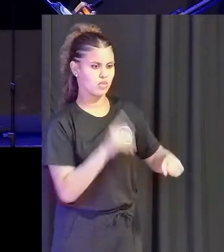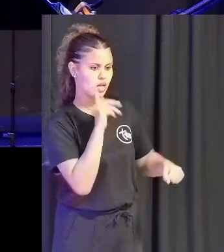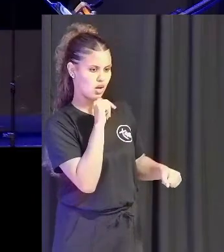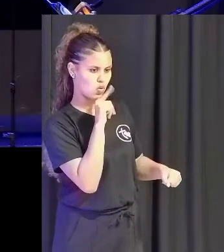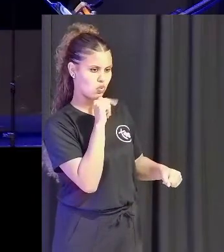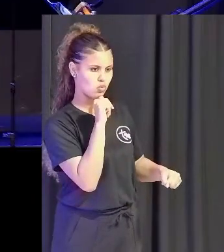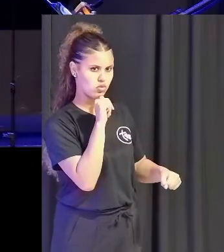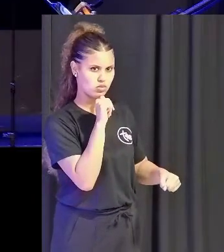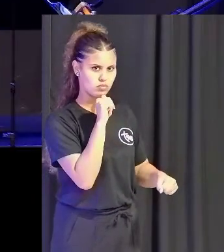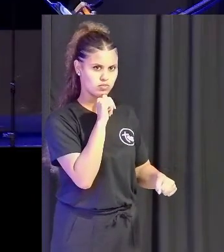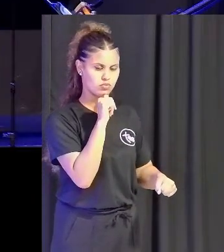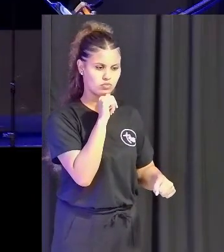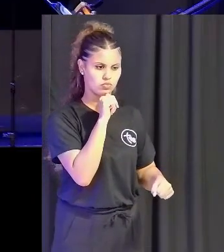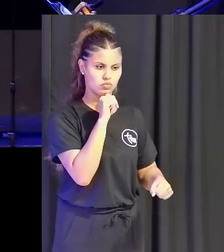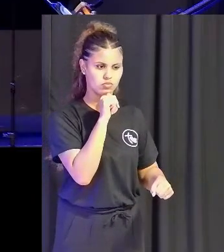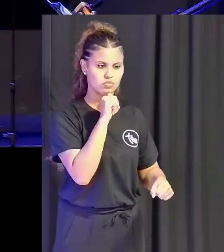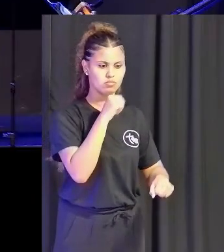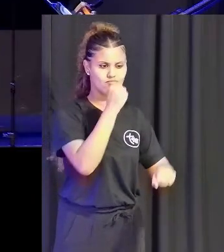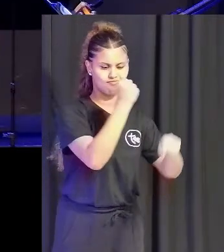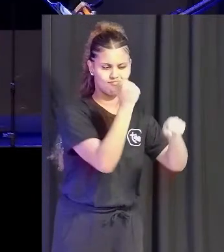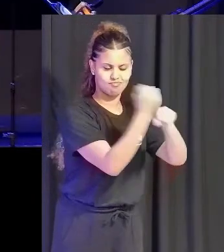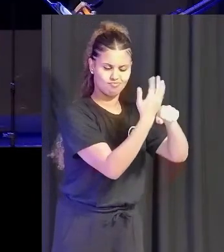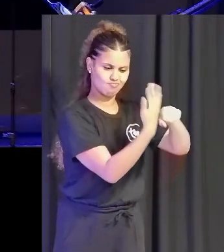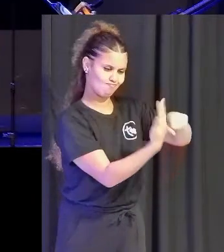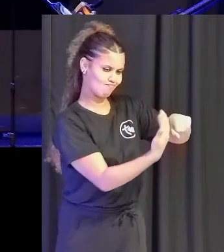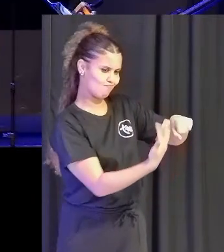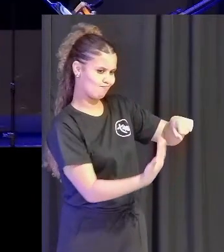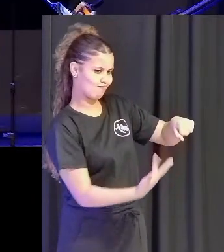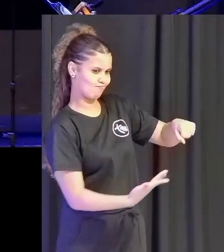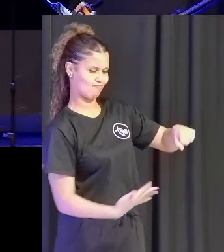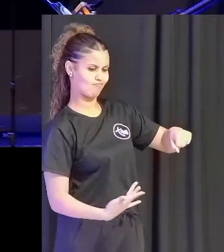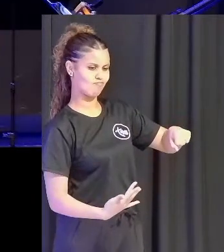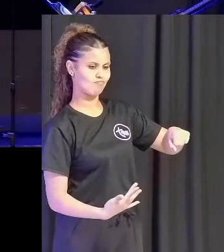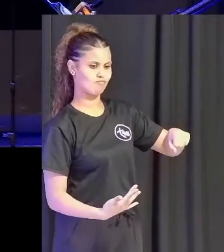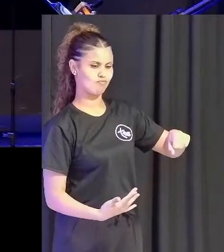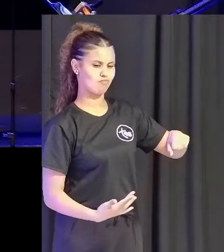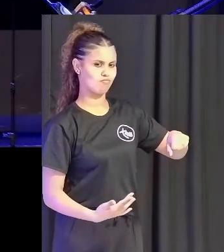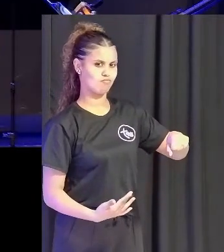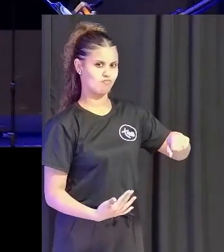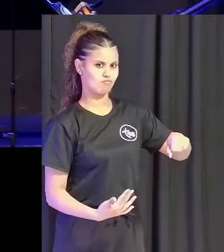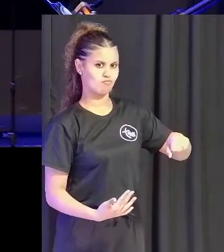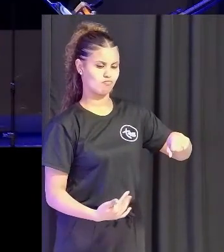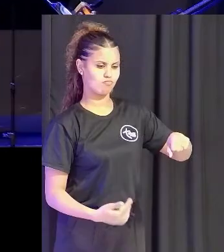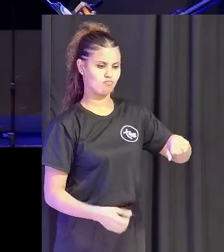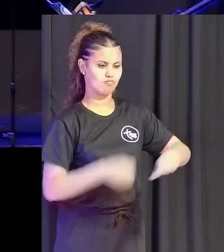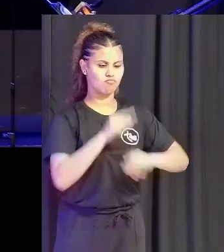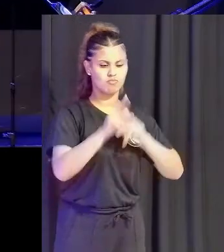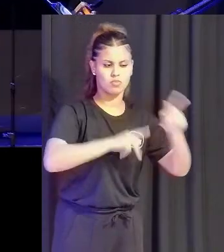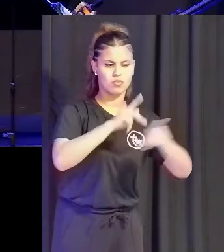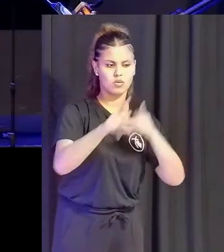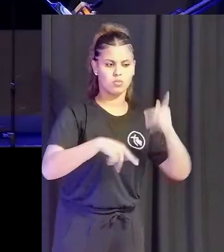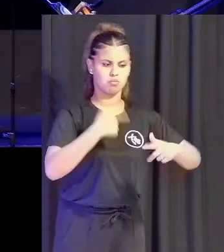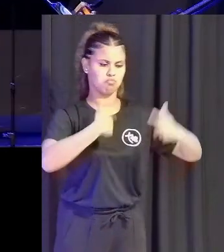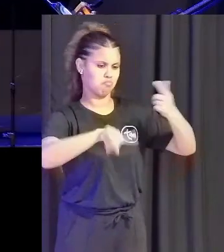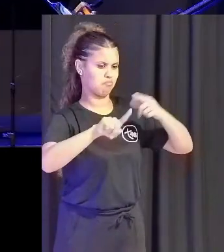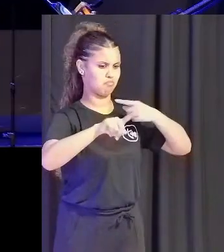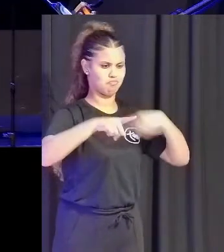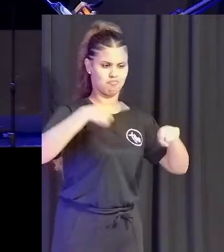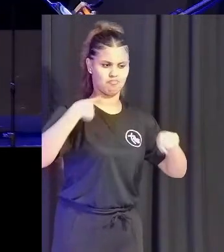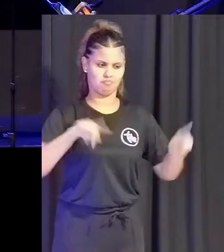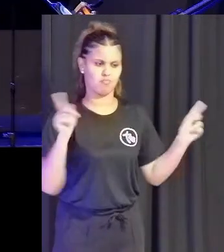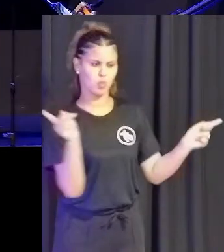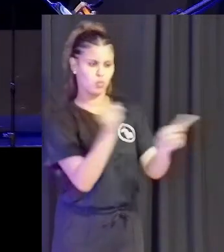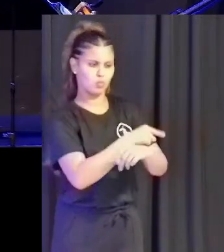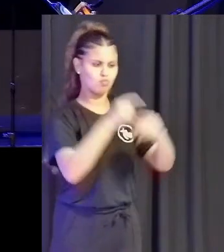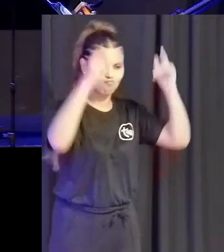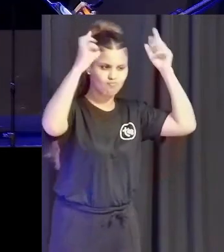água fluía de uma pedra. Isso mesmo quando o povo estava murmurando contra Moisés. Essas